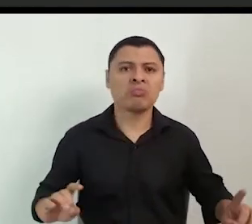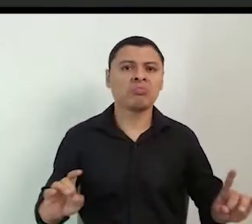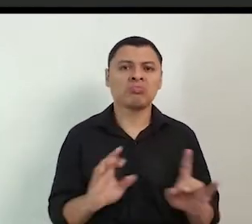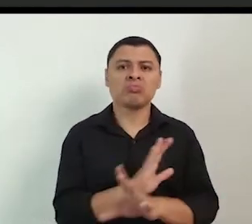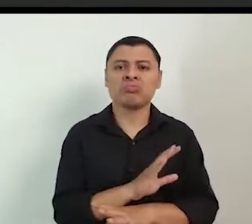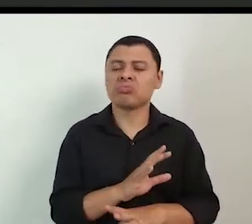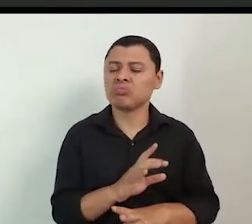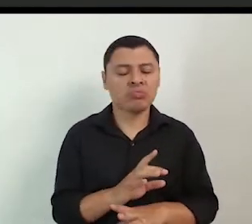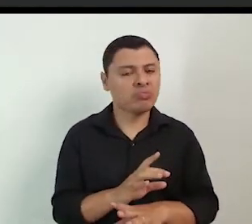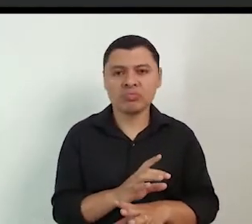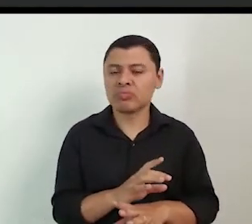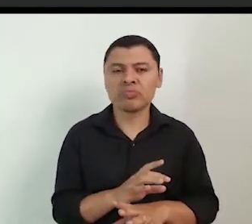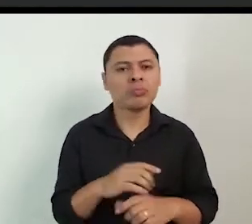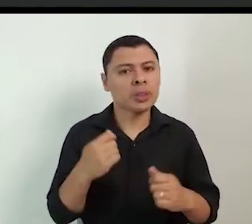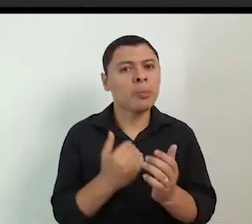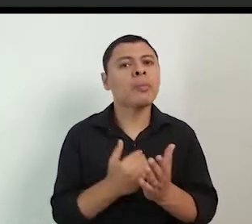Por isso,